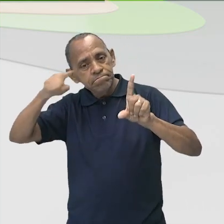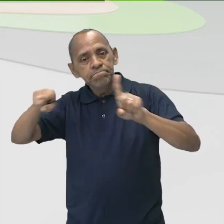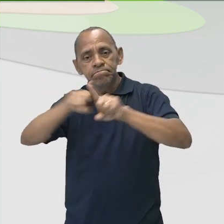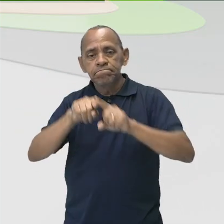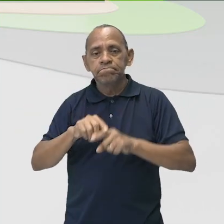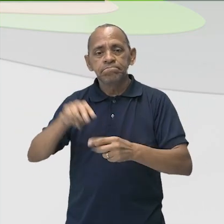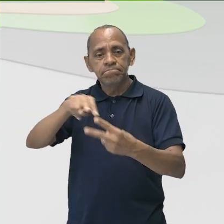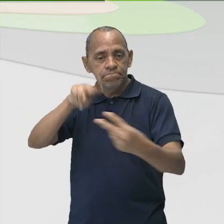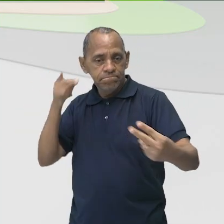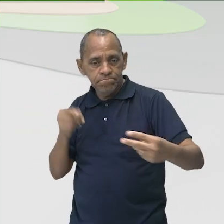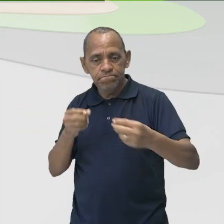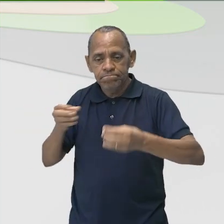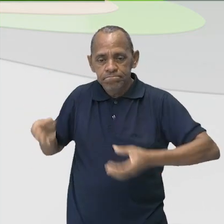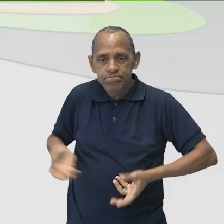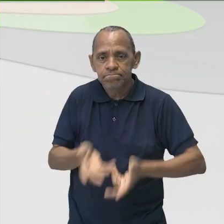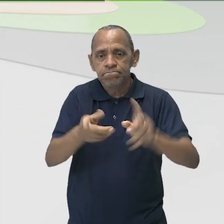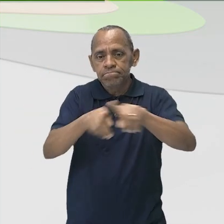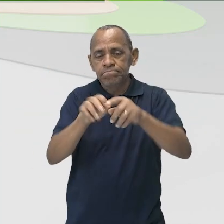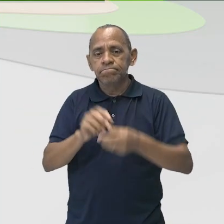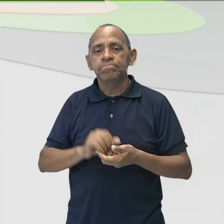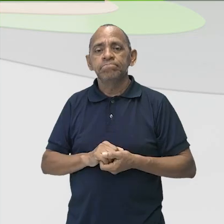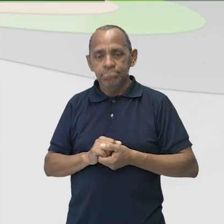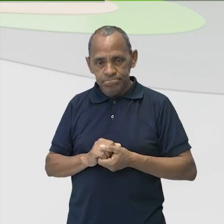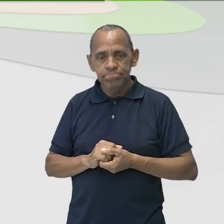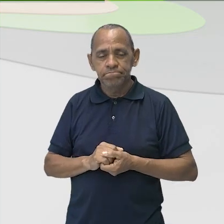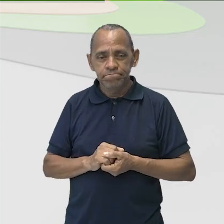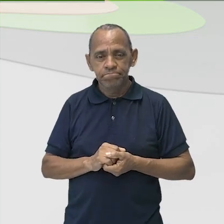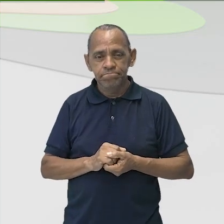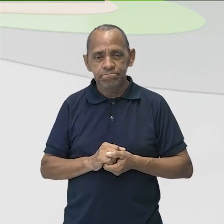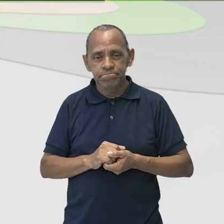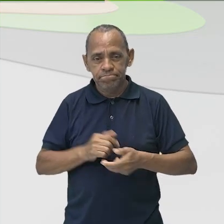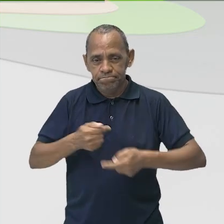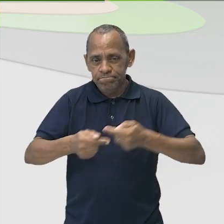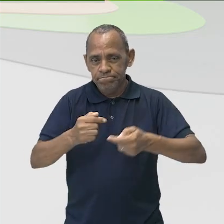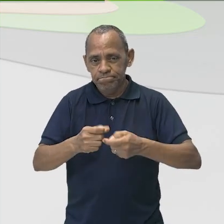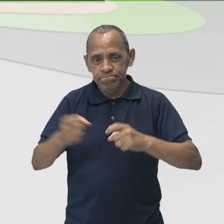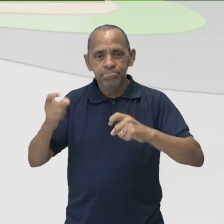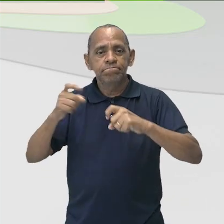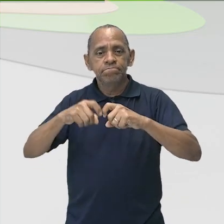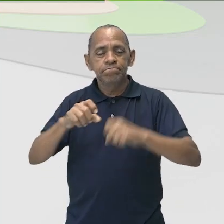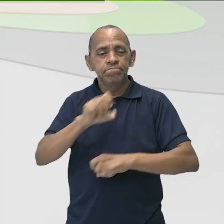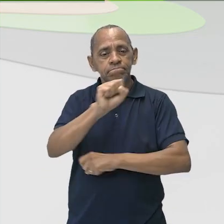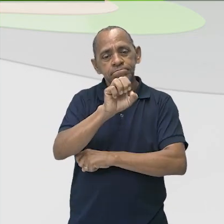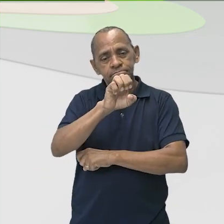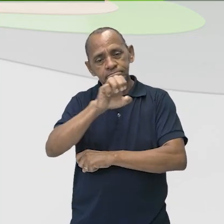é promovido pela reprodução sexuada. Então, a permuta, ou seja, a